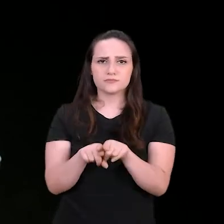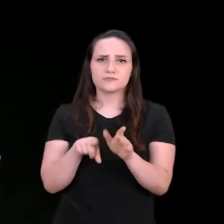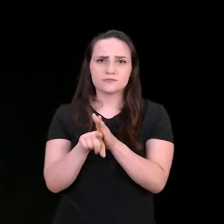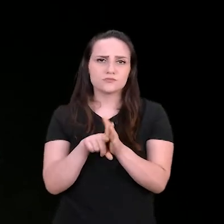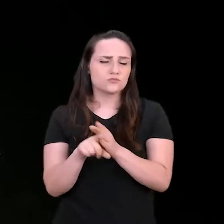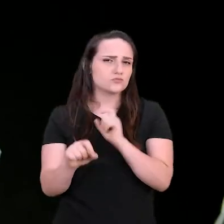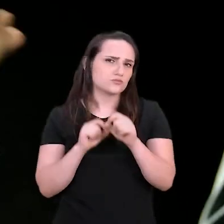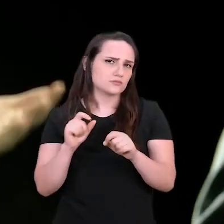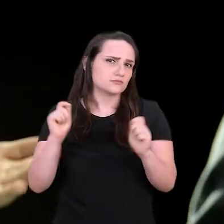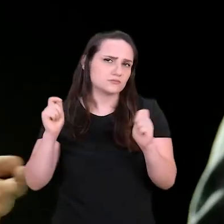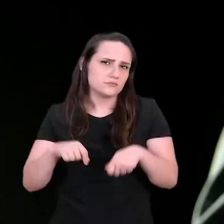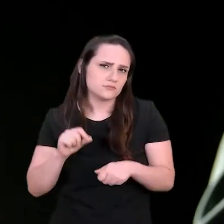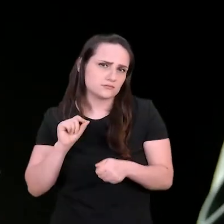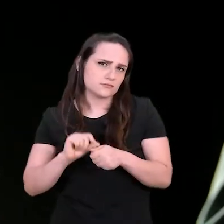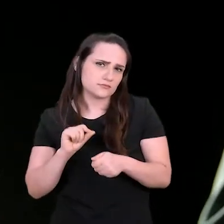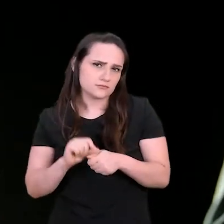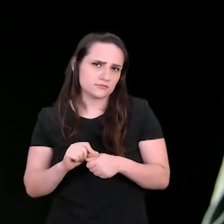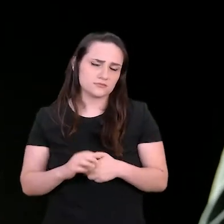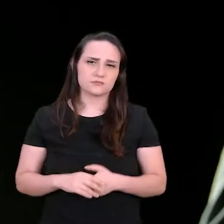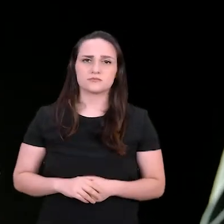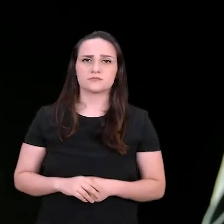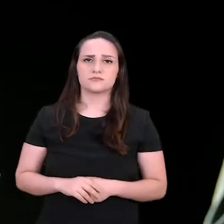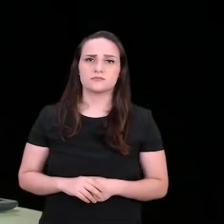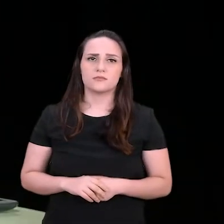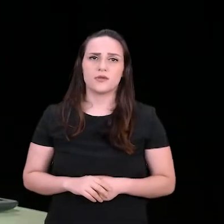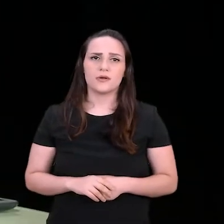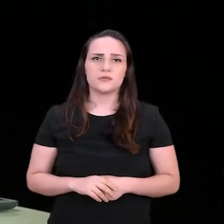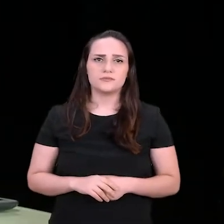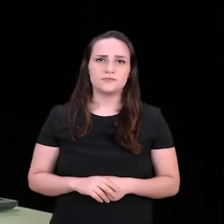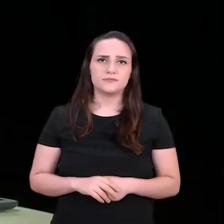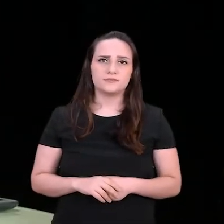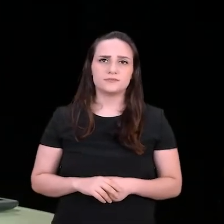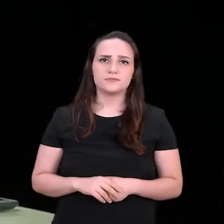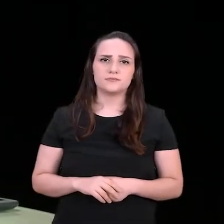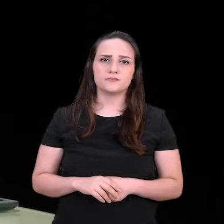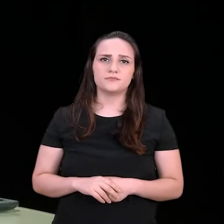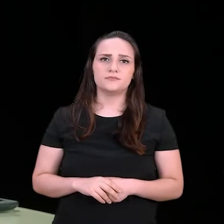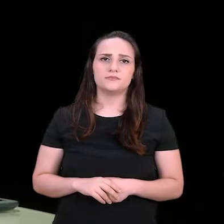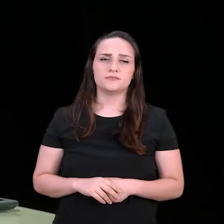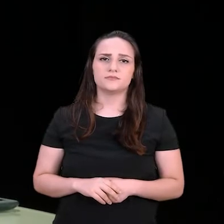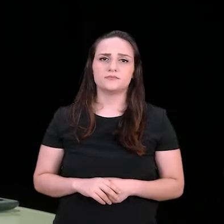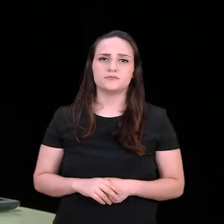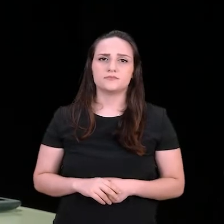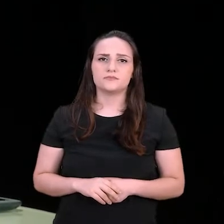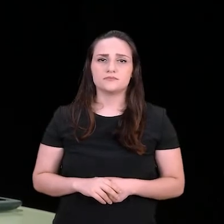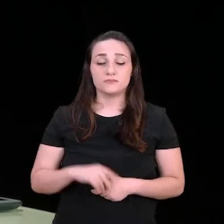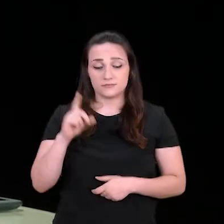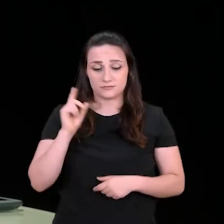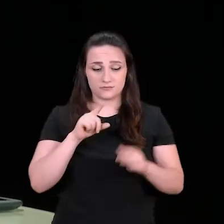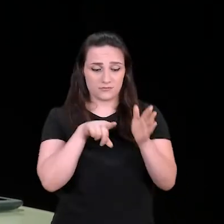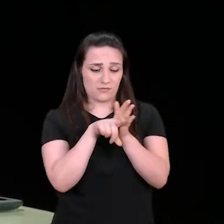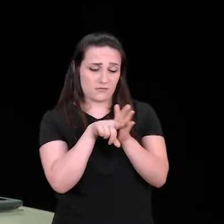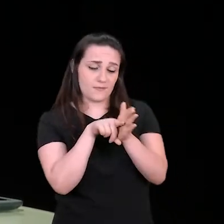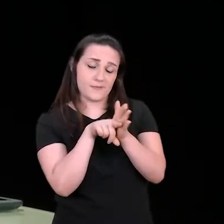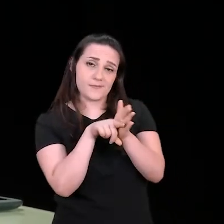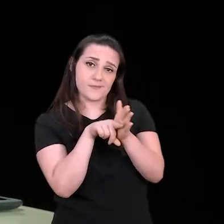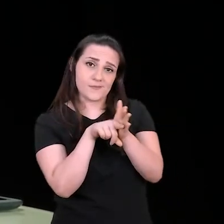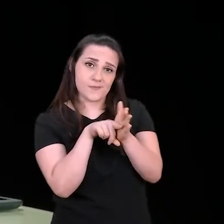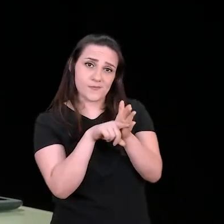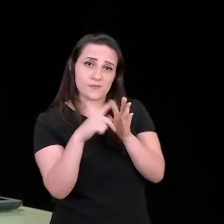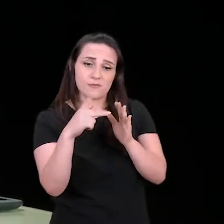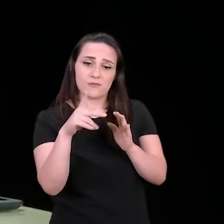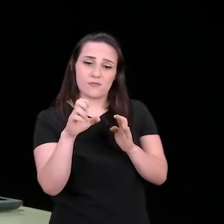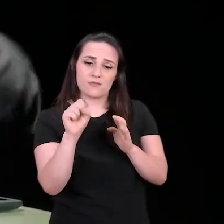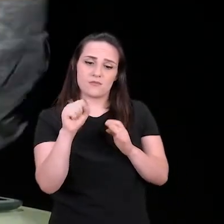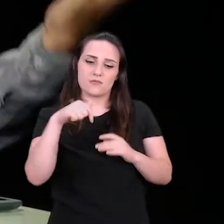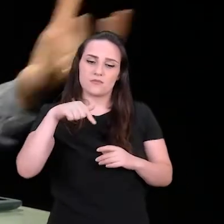pesquisa? Que caminhos que isso pode tomar a partir de agora? Olha, Tiago, assim, a pesquisa, a gente às vezes